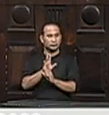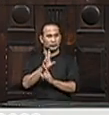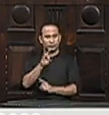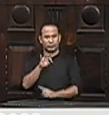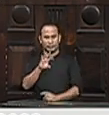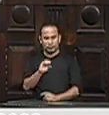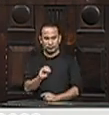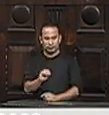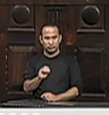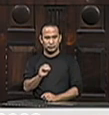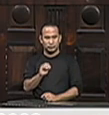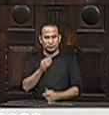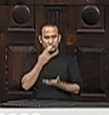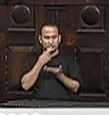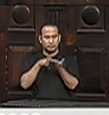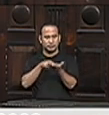mensagem